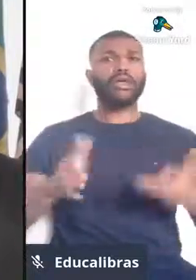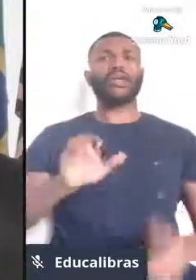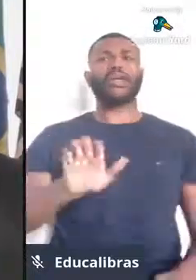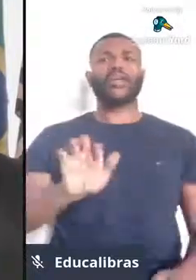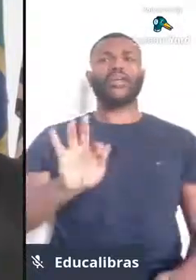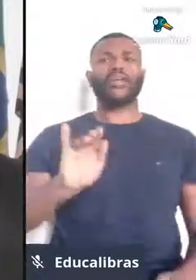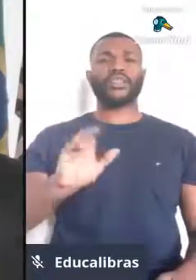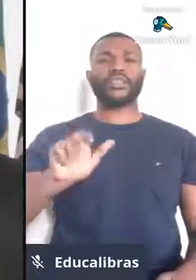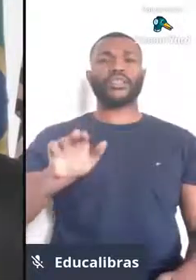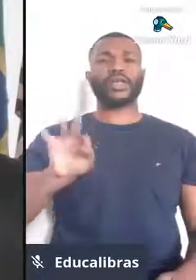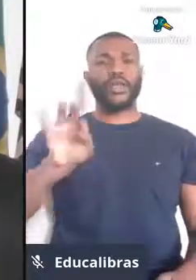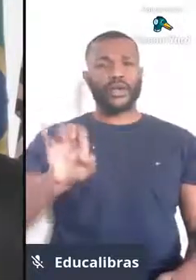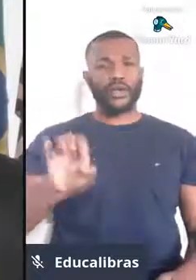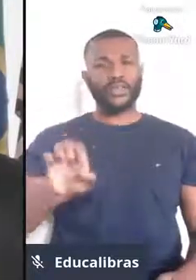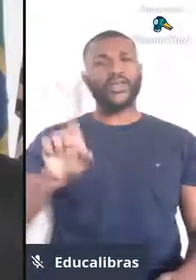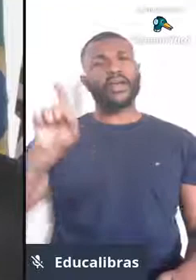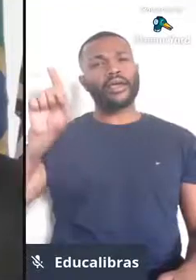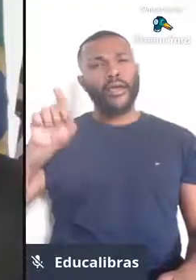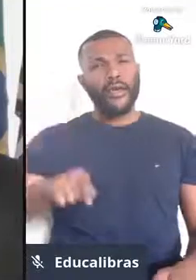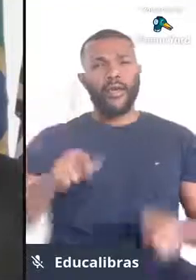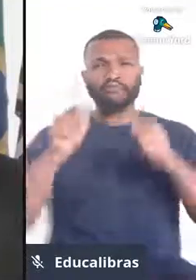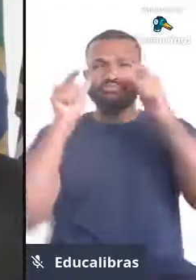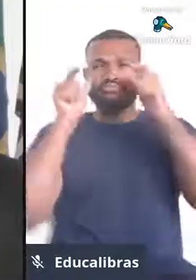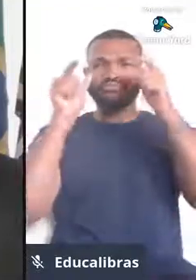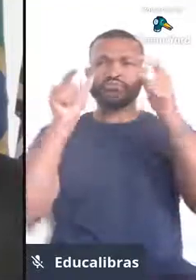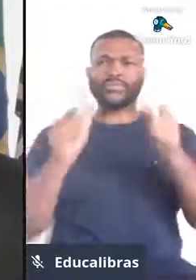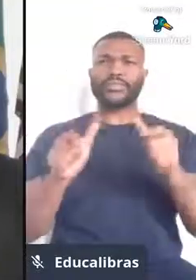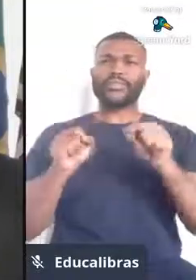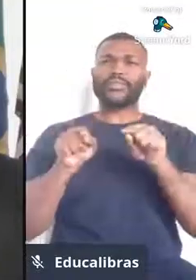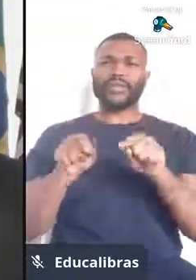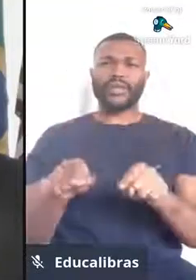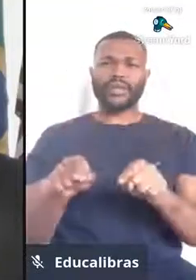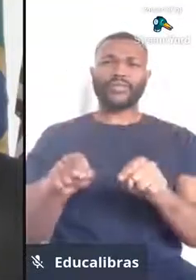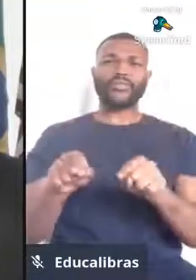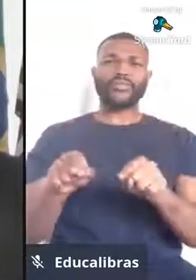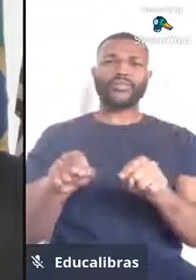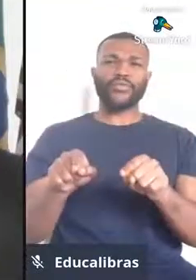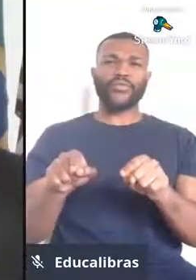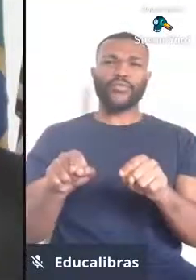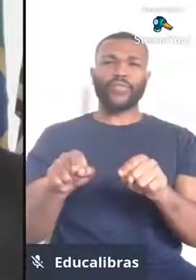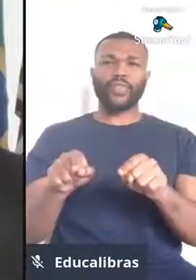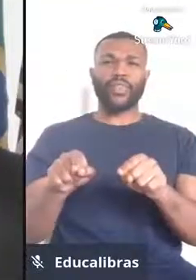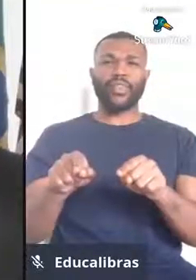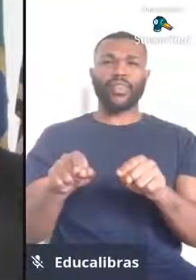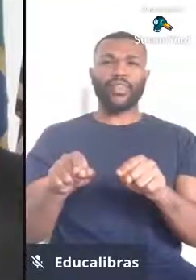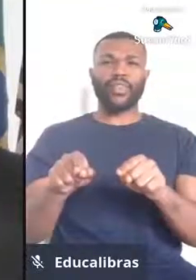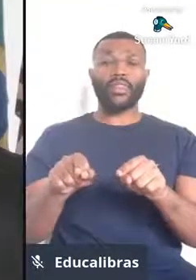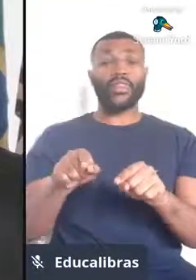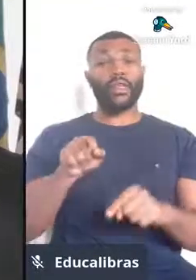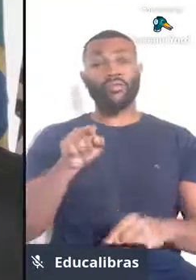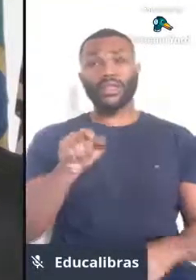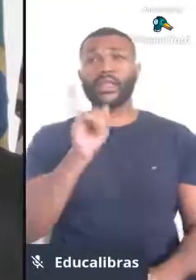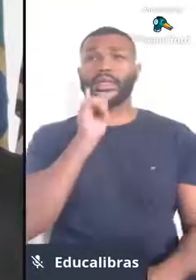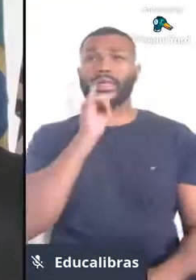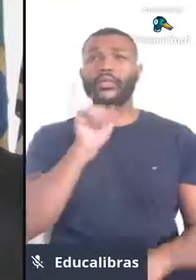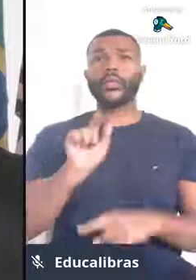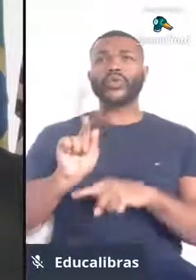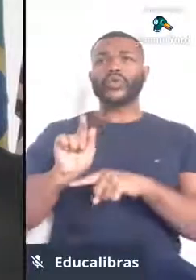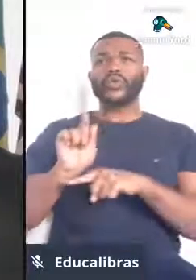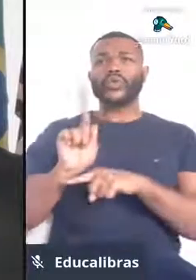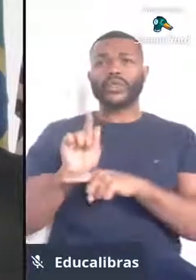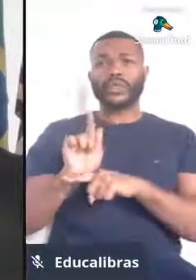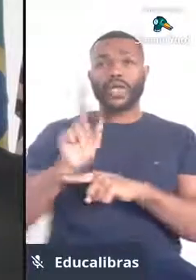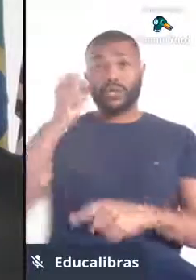o grande, é muito interessante isso, né? Então, quando você acaba numa gestão como a do prefeito